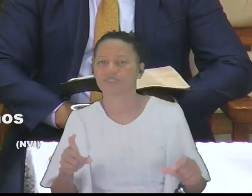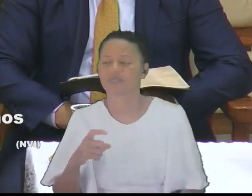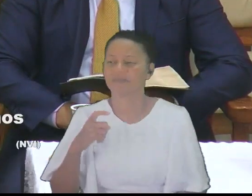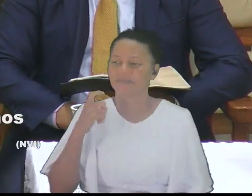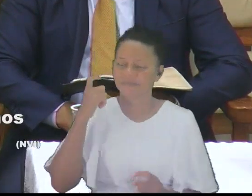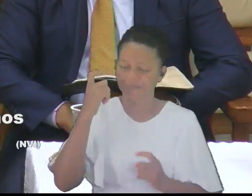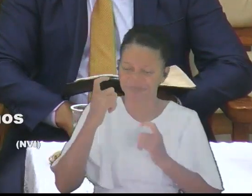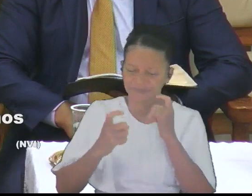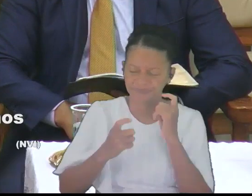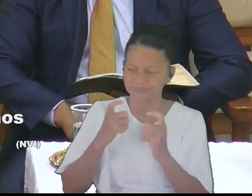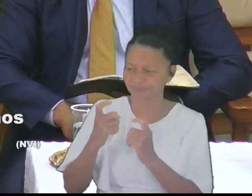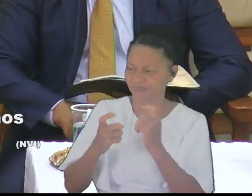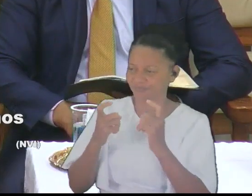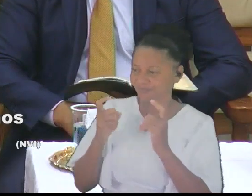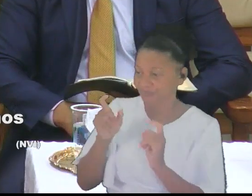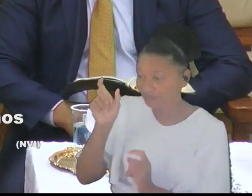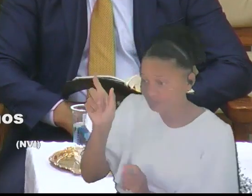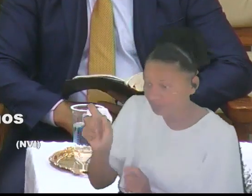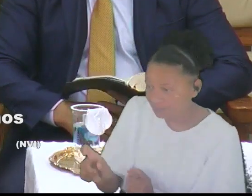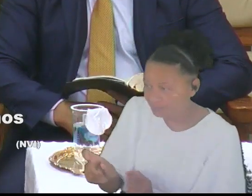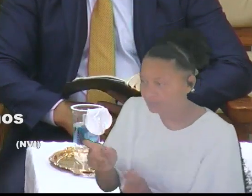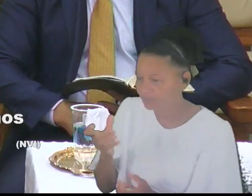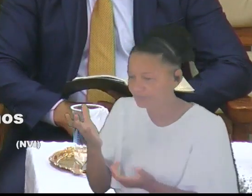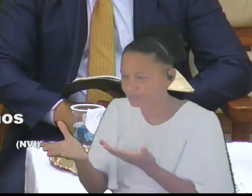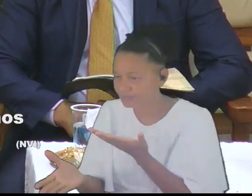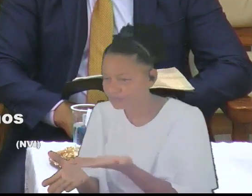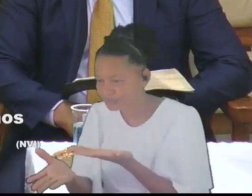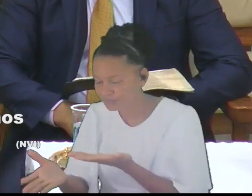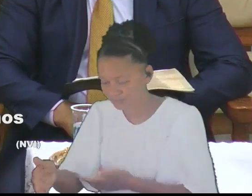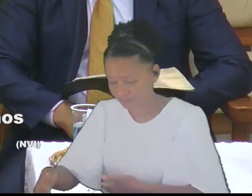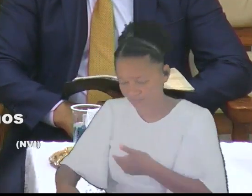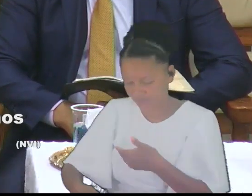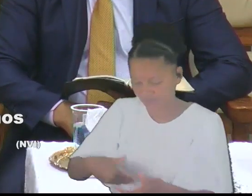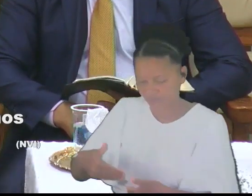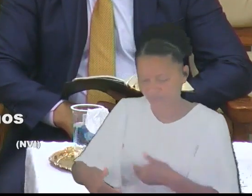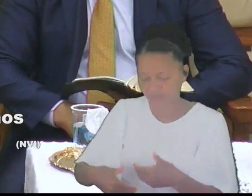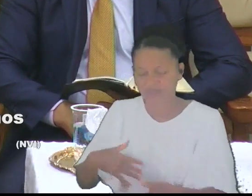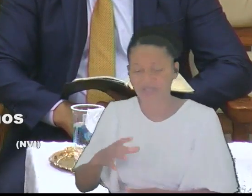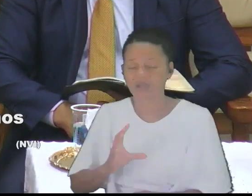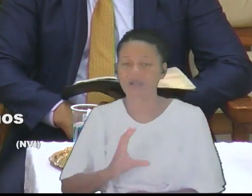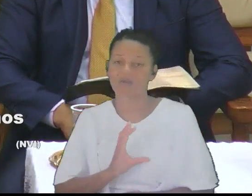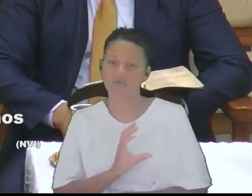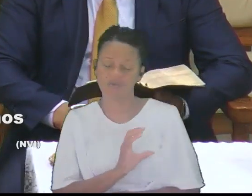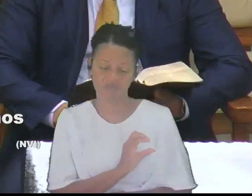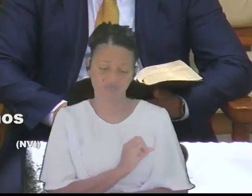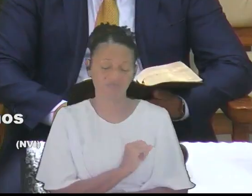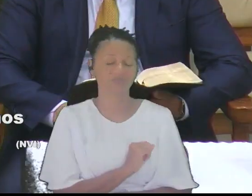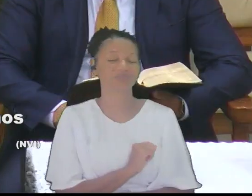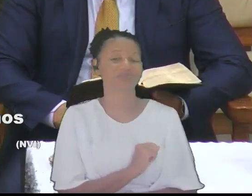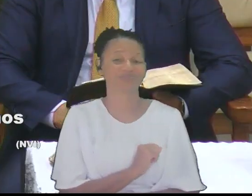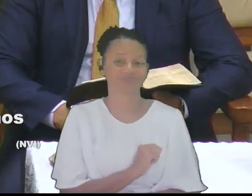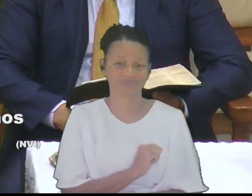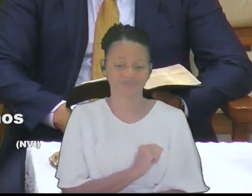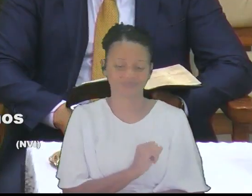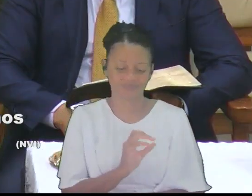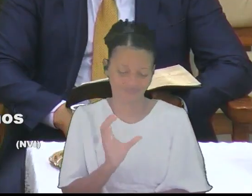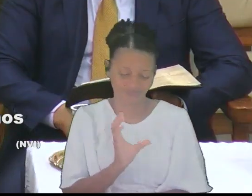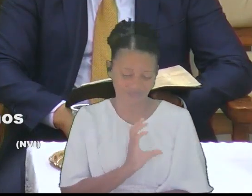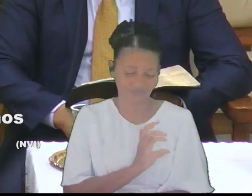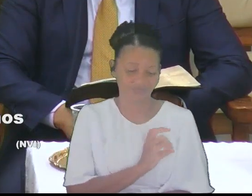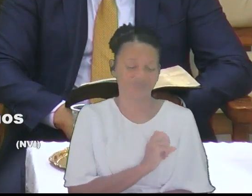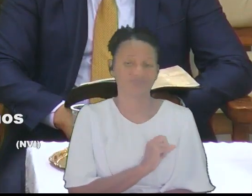importando-nos uns com os outros, para nos incentivarmos ao amor ao